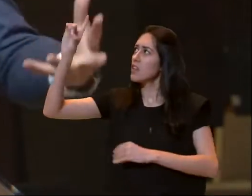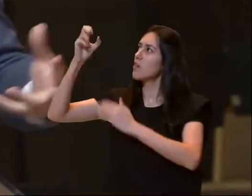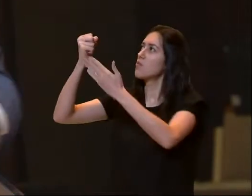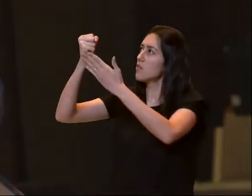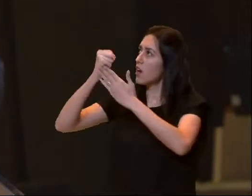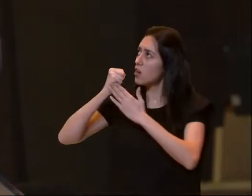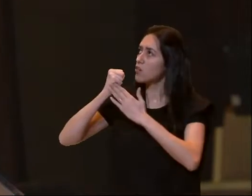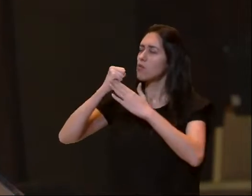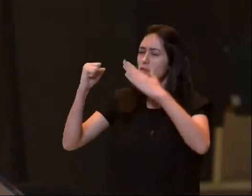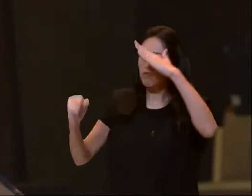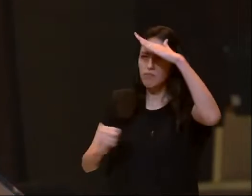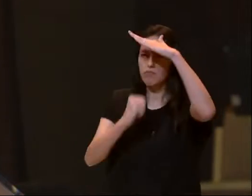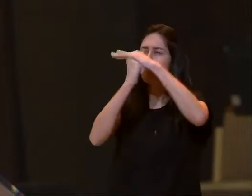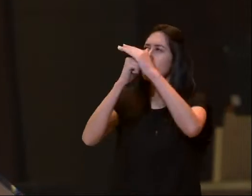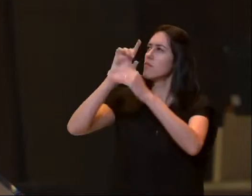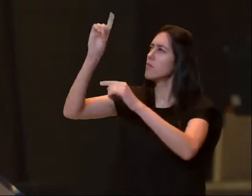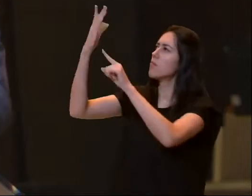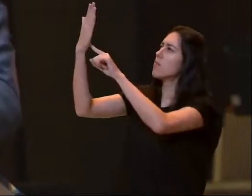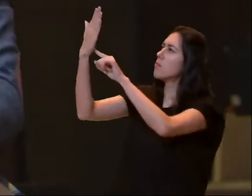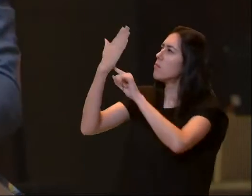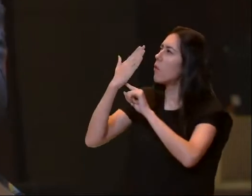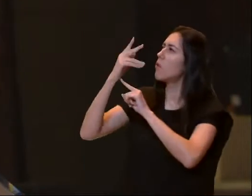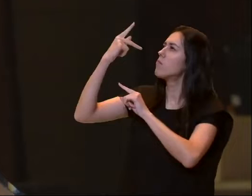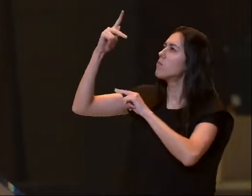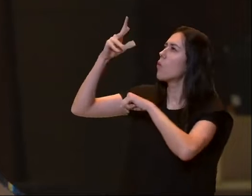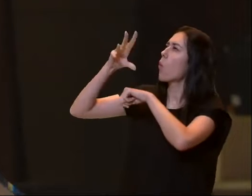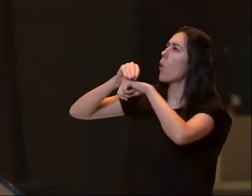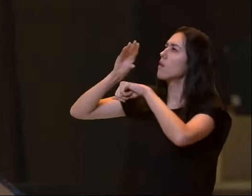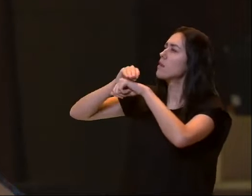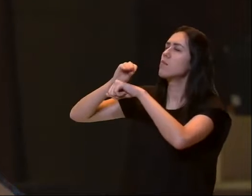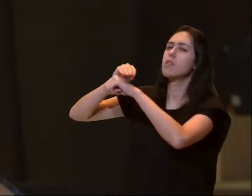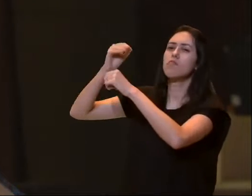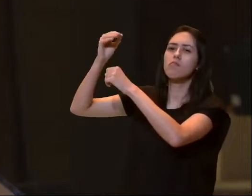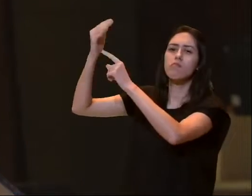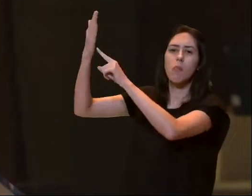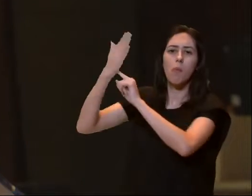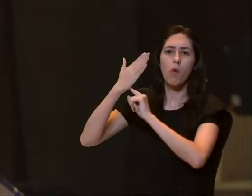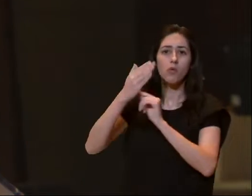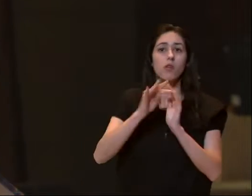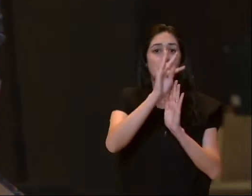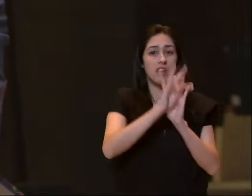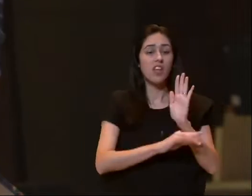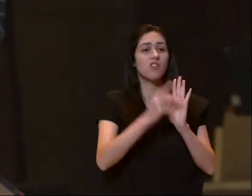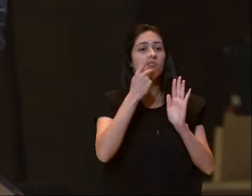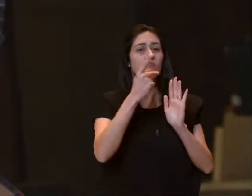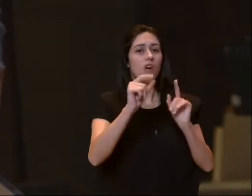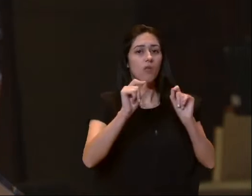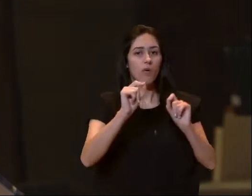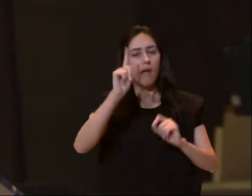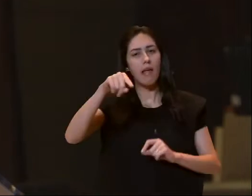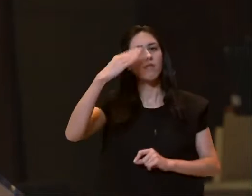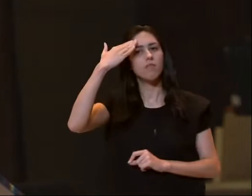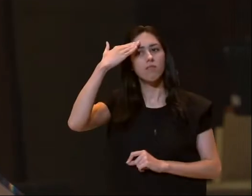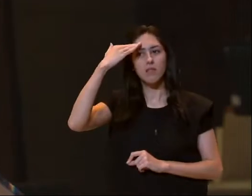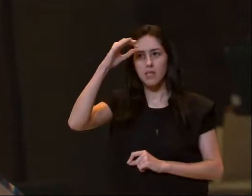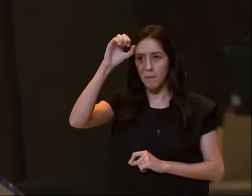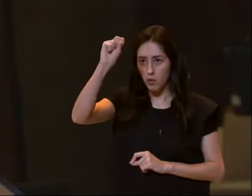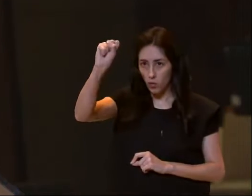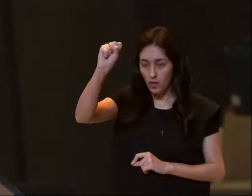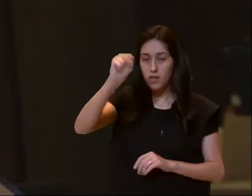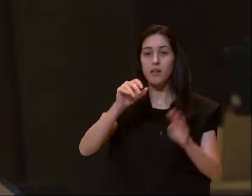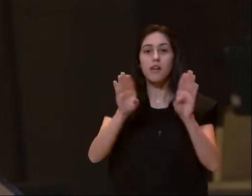sua revelação, do conhecimento da sua vontade. E o texto vai dizer que isso se manifesta em forma de sabedoria e